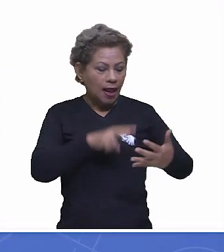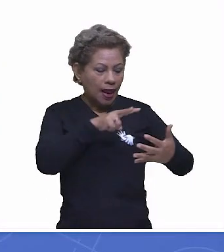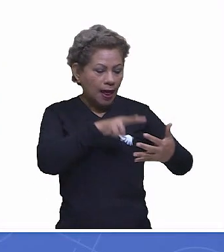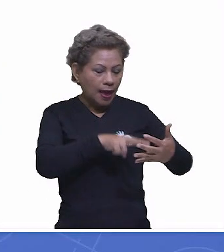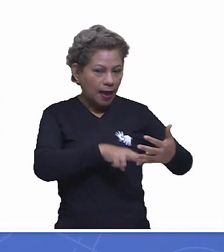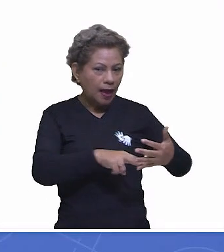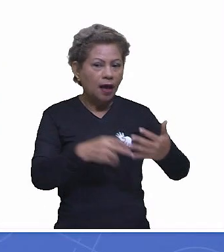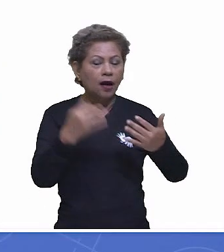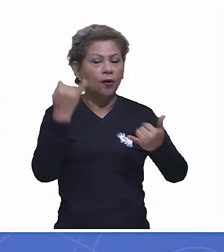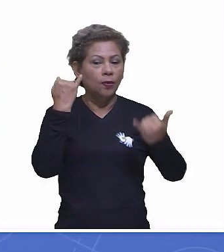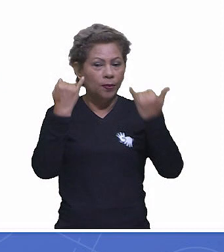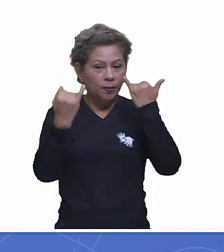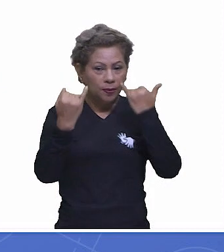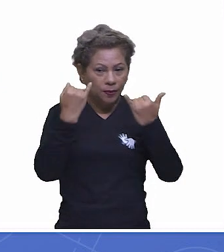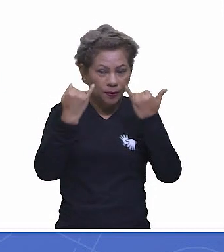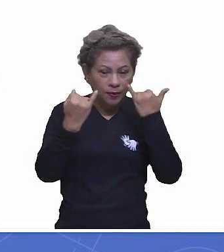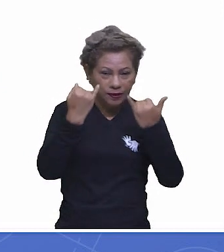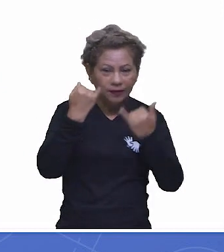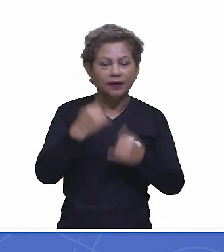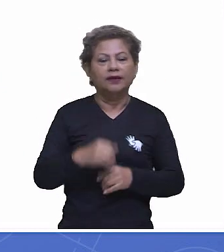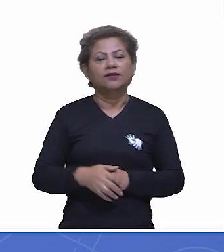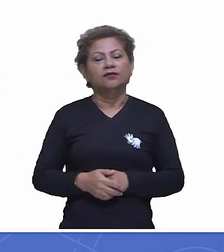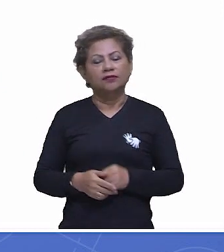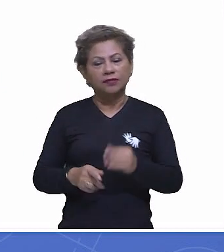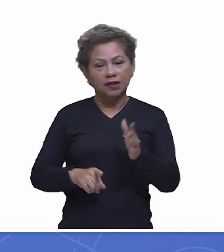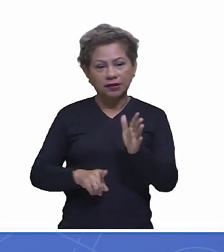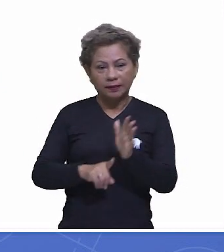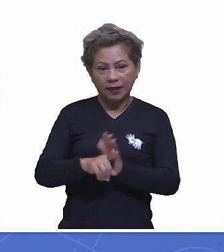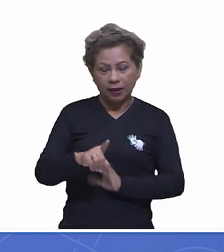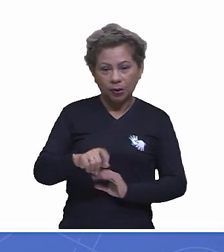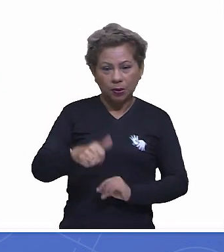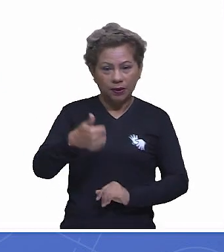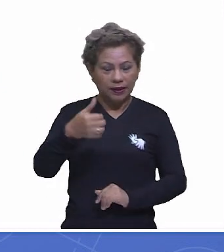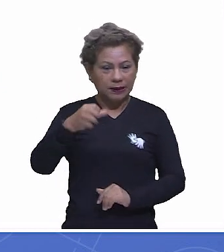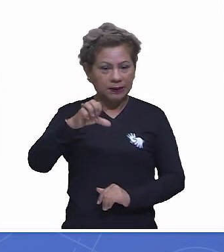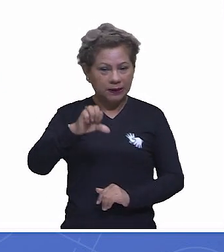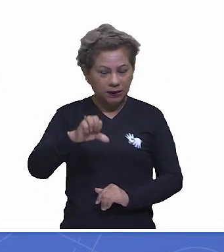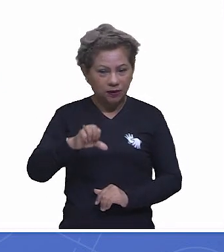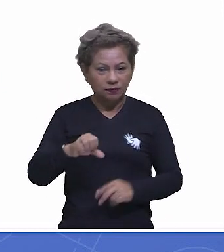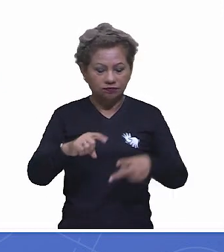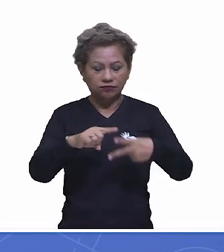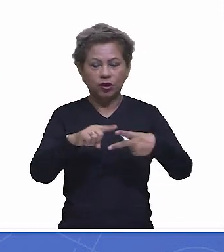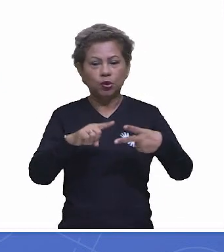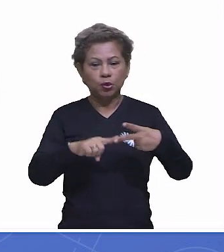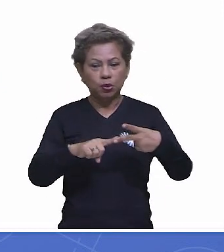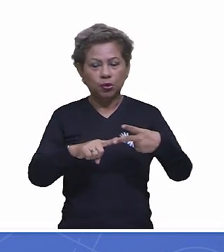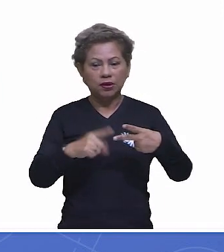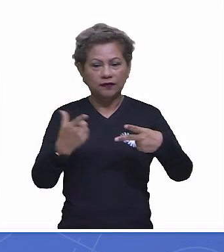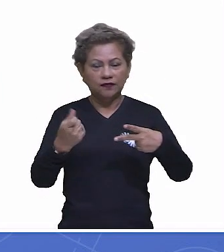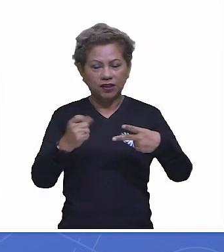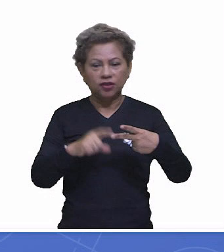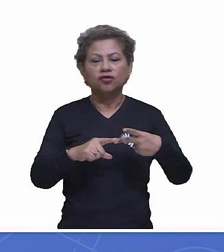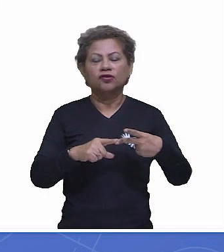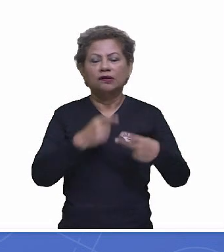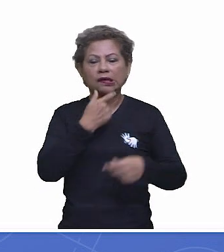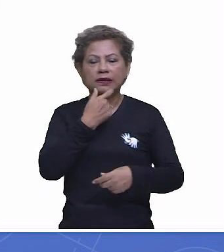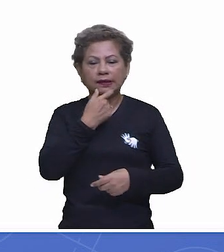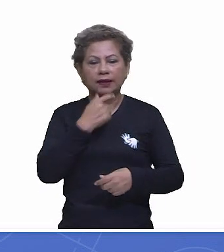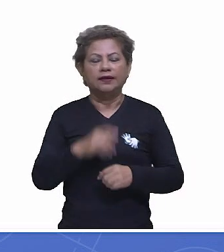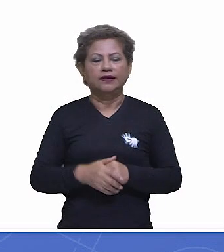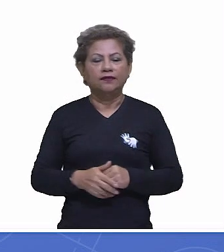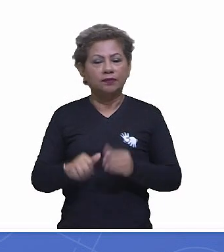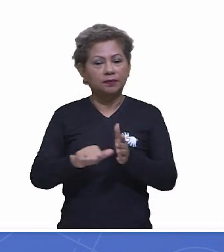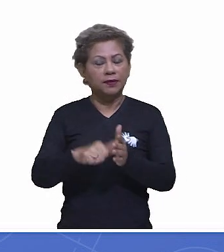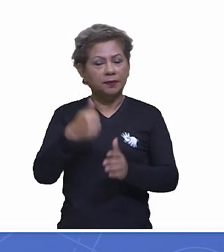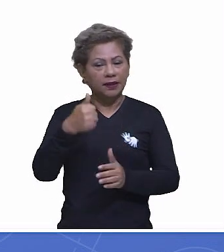Então, nós temos aí, gente, na questão 19 e na 20, né, são as 2 questões de língua inglesa. Então, vamos dar uma olhadinha na primeira, na